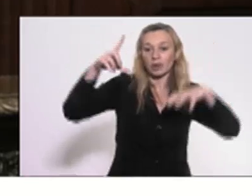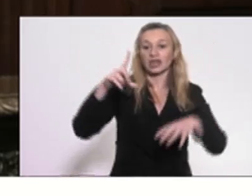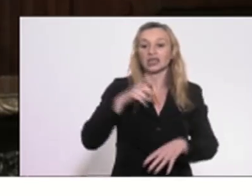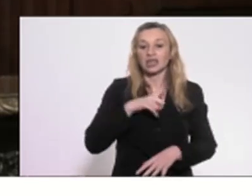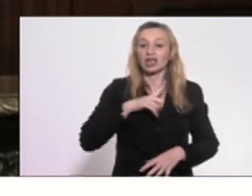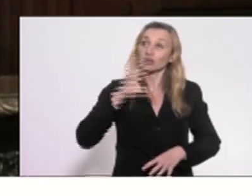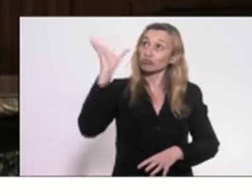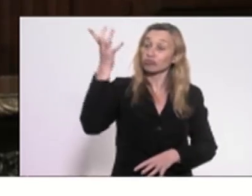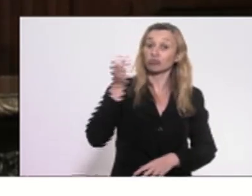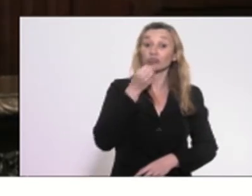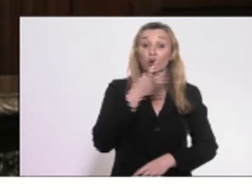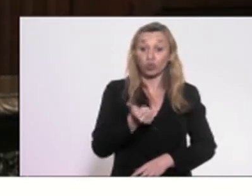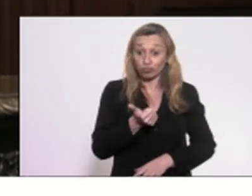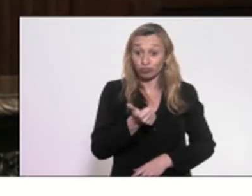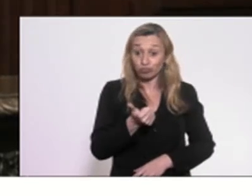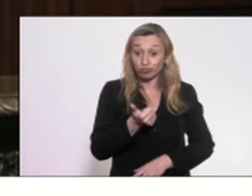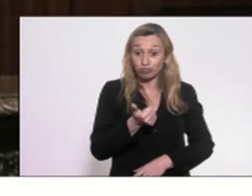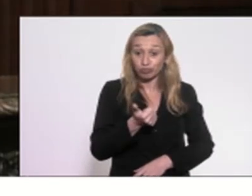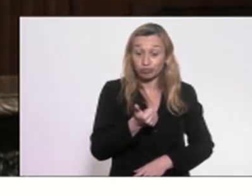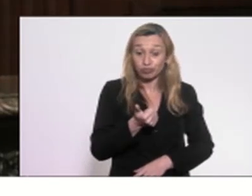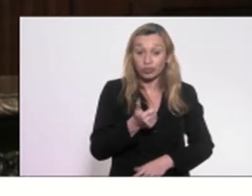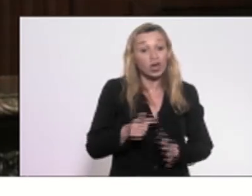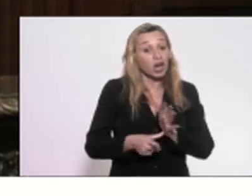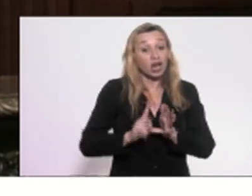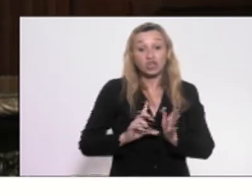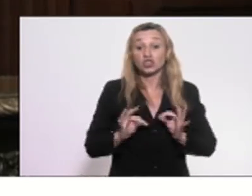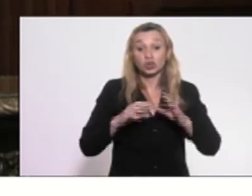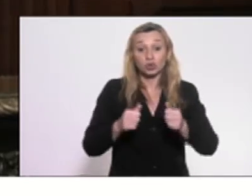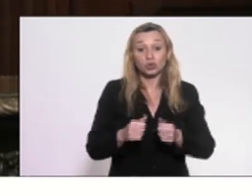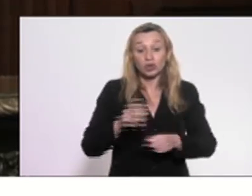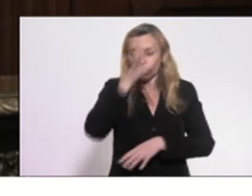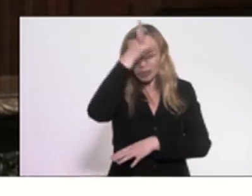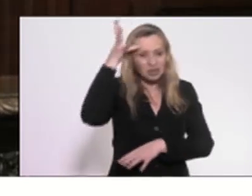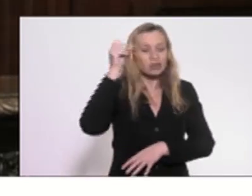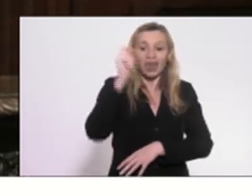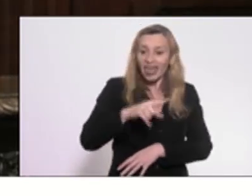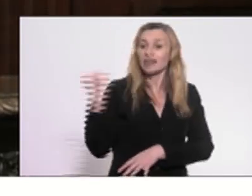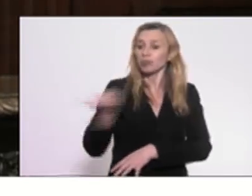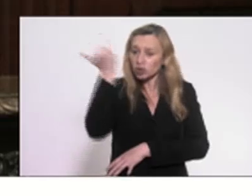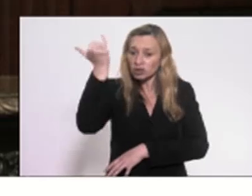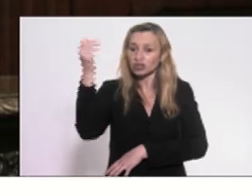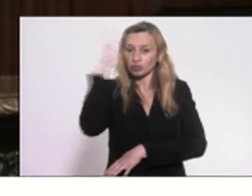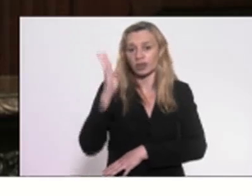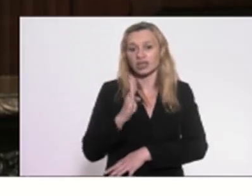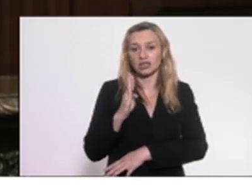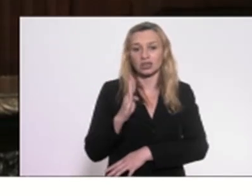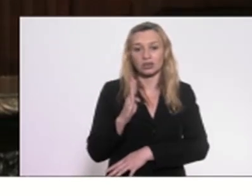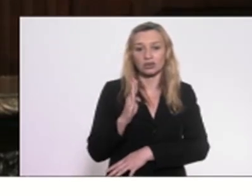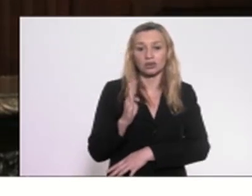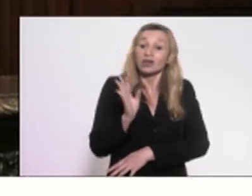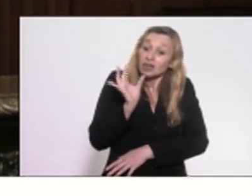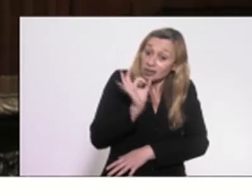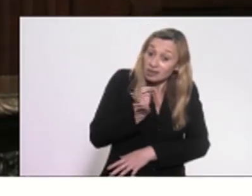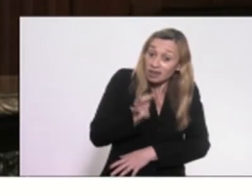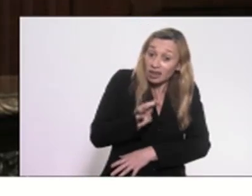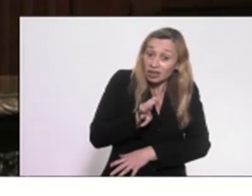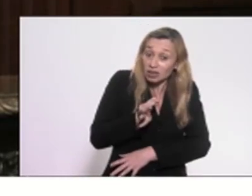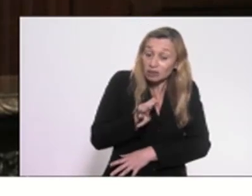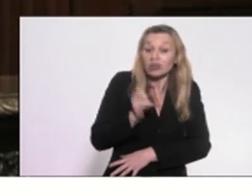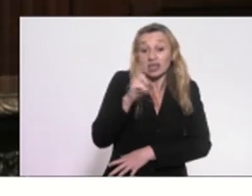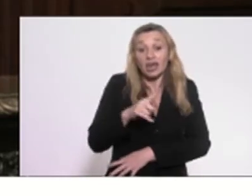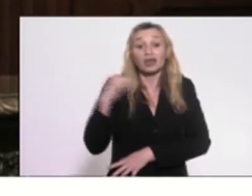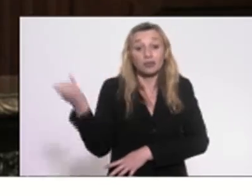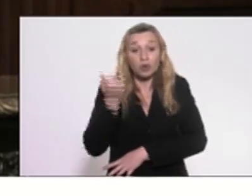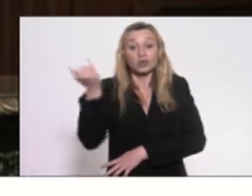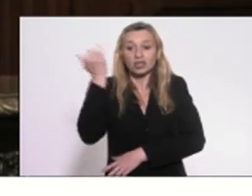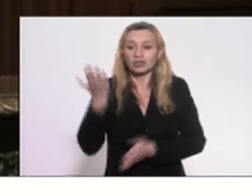positivo. Não. Antes de mais nada, a Amazônia é importante para o Brasil e, evidentemente, que é